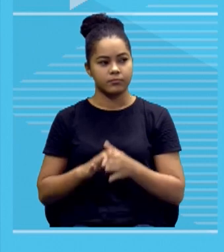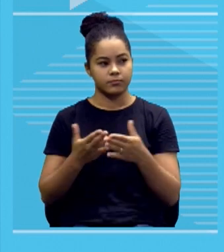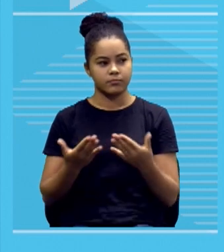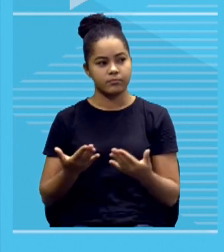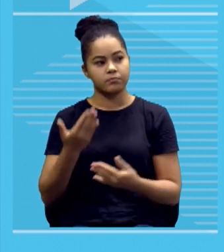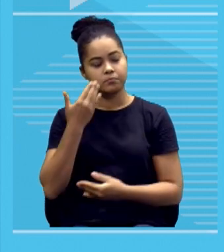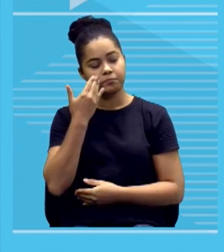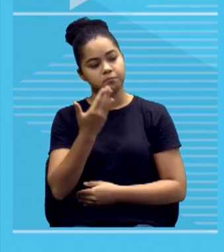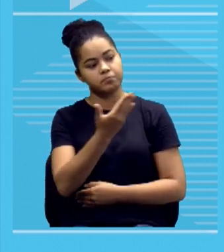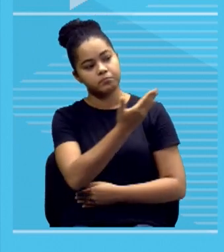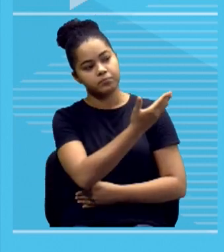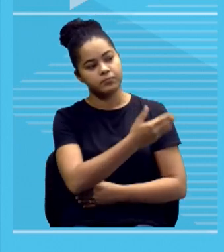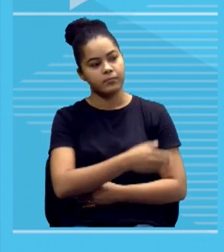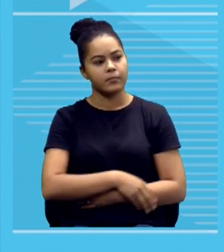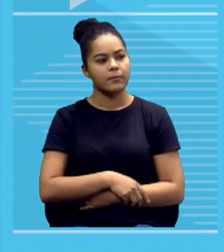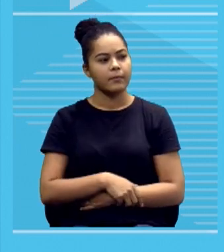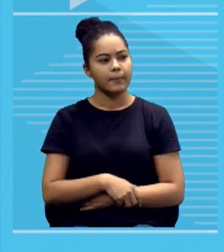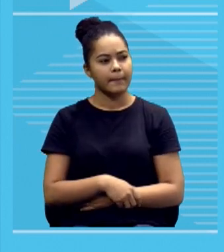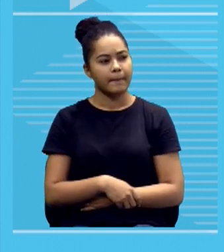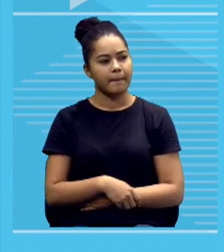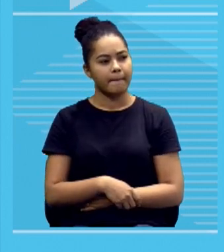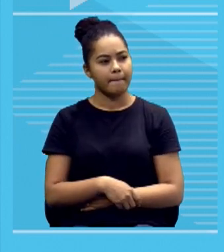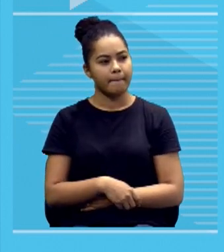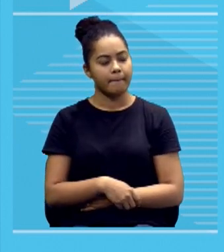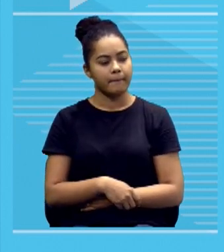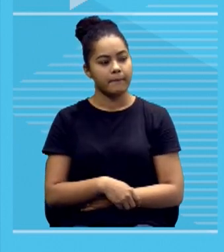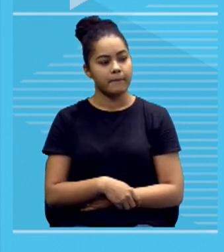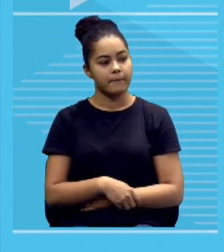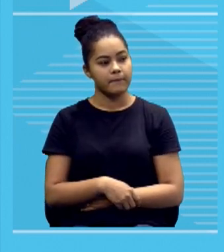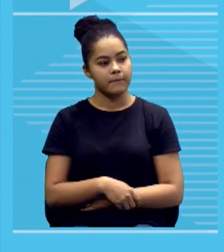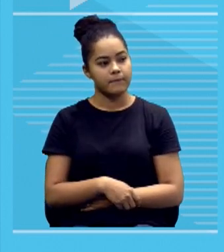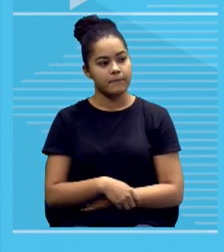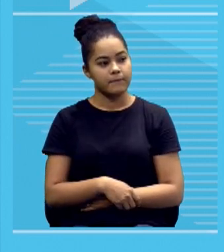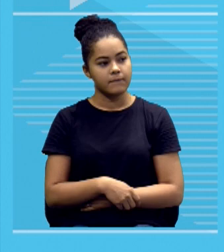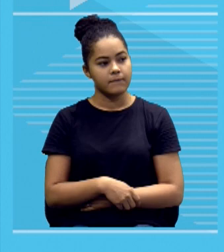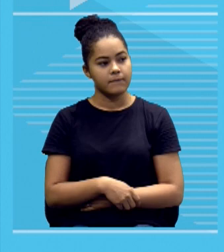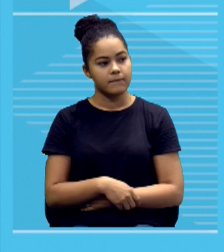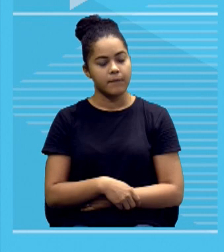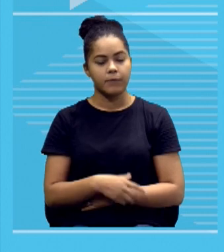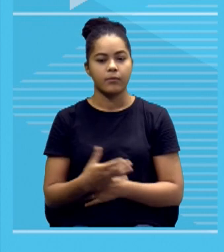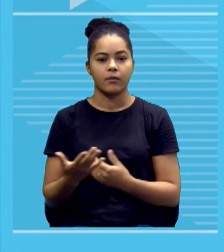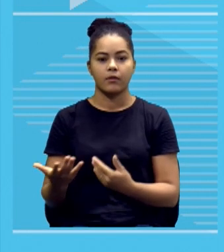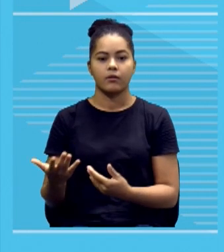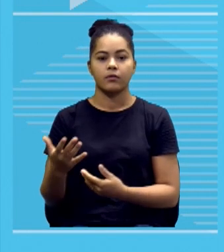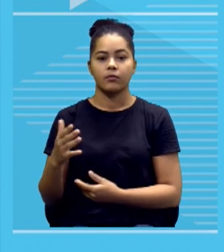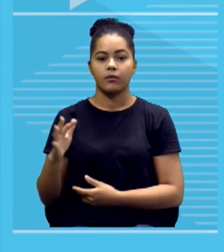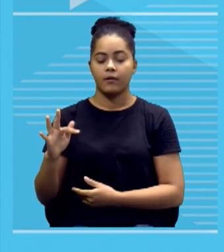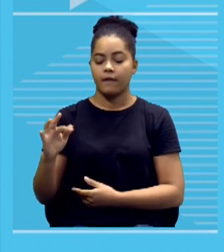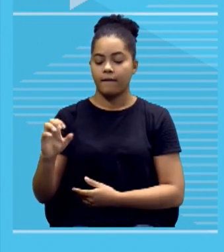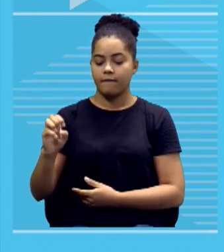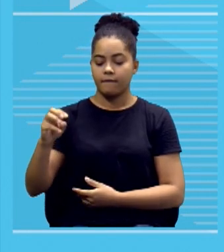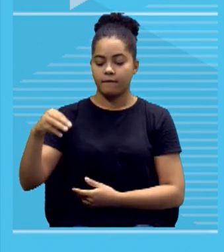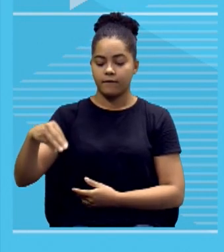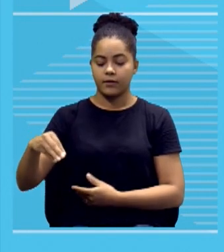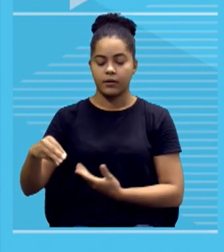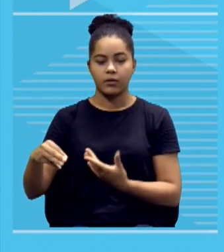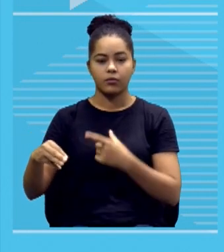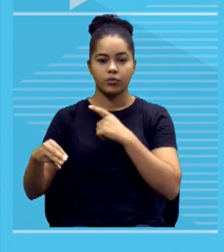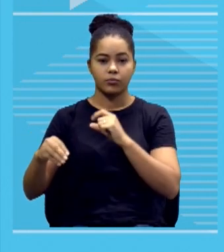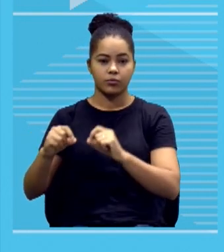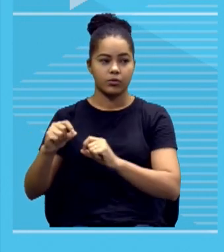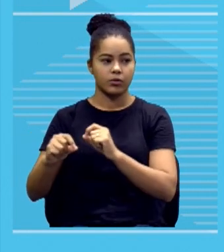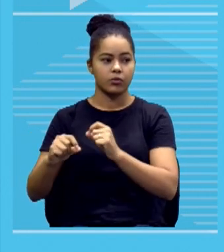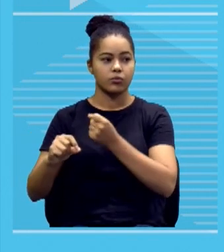mais resistência vezes o valor da corrente. O valor da FEM foi cedida pelo sistema de bom grado, pela questão da